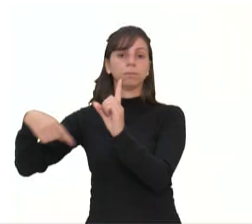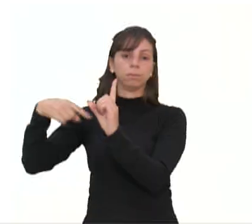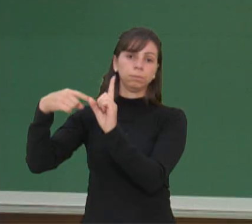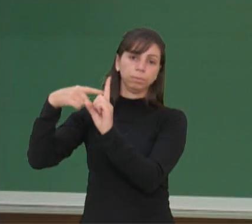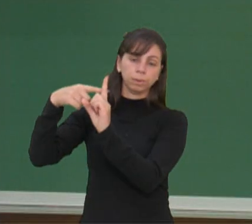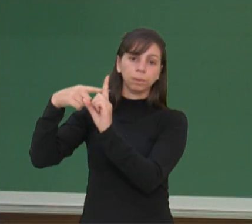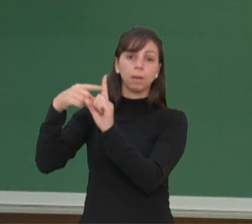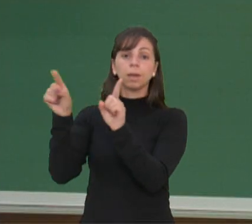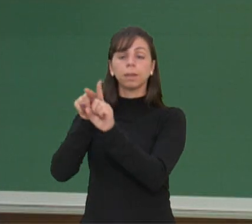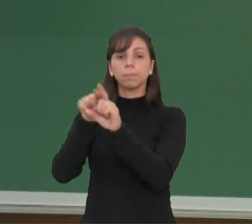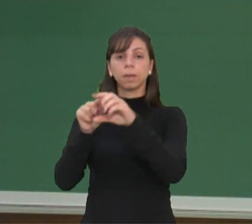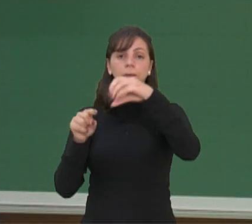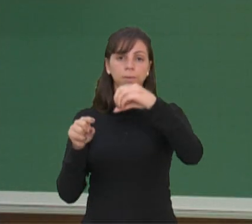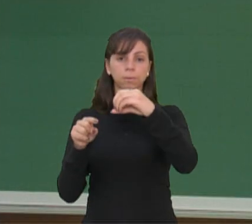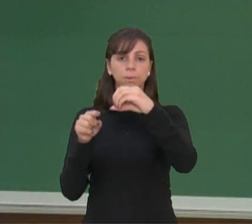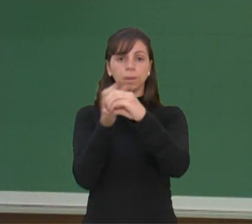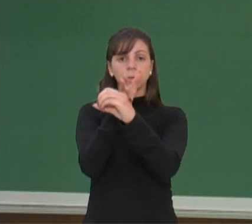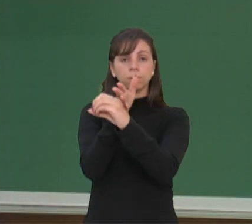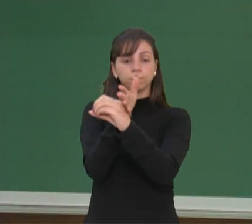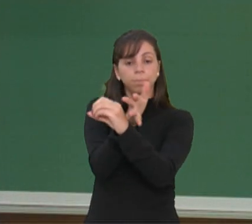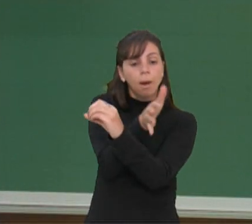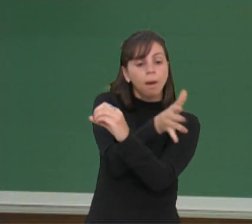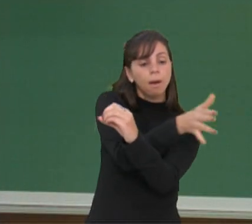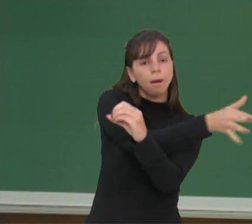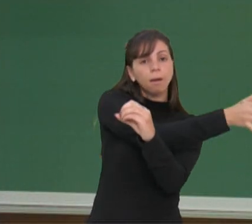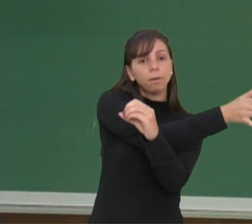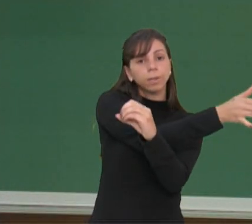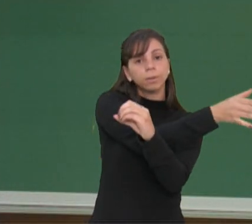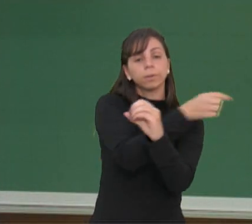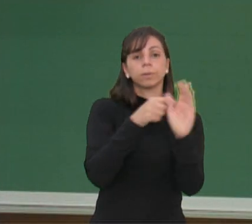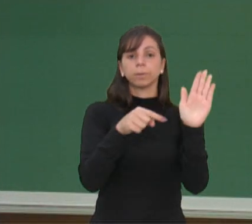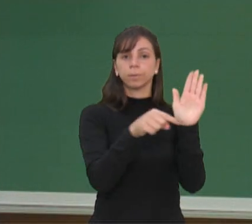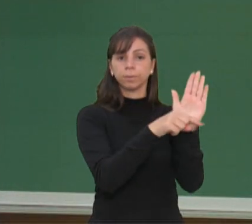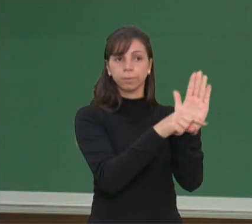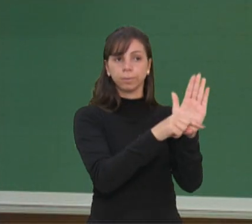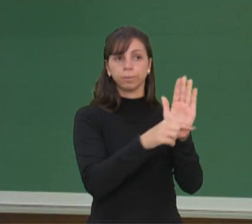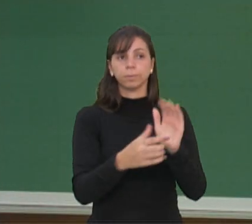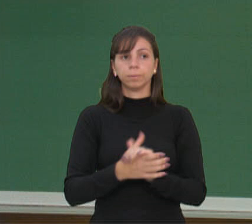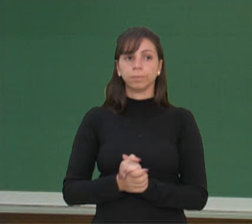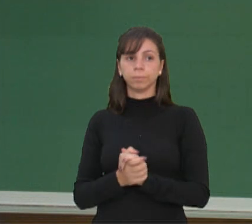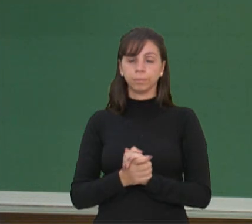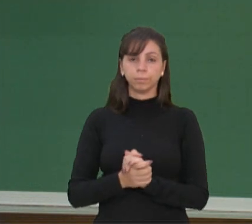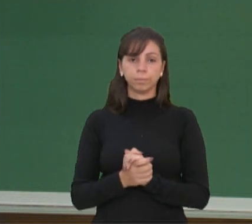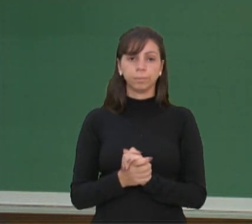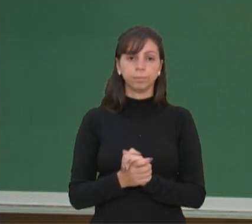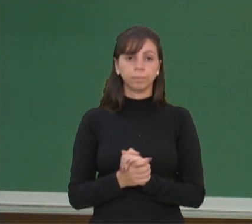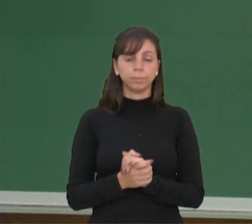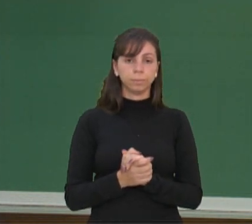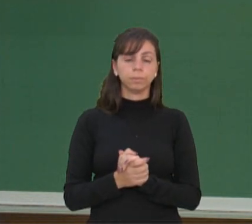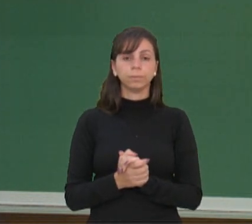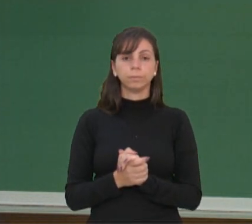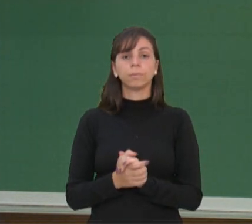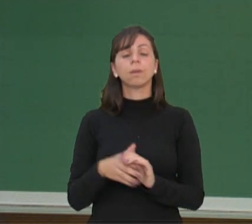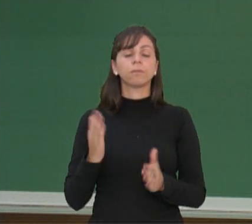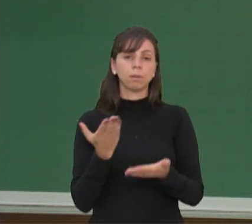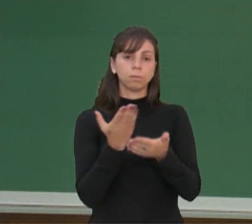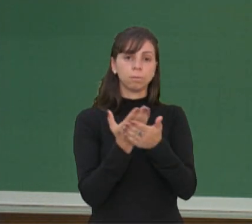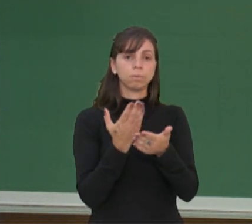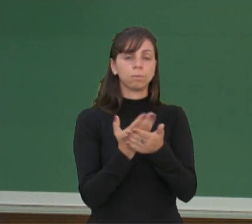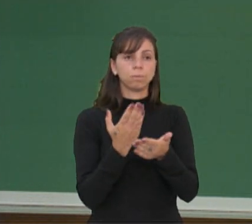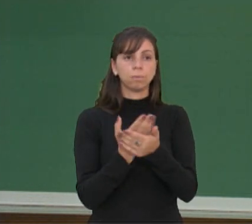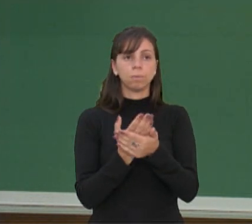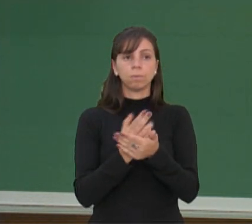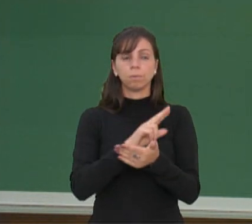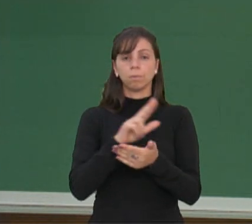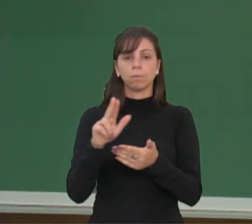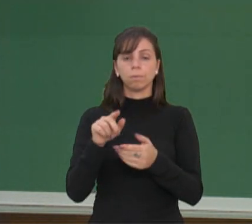Então, os números inteiros estão aqui. Por que eu usei essa expressão módulo natural? Porque agora, depois que você já estudou números racionais, se eu